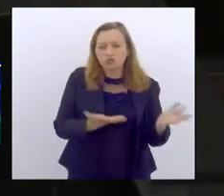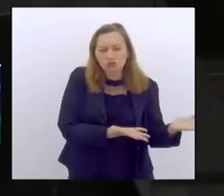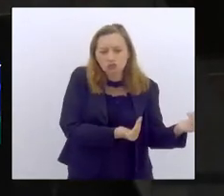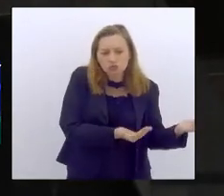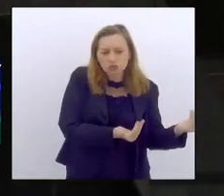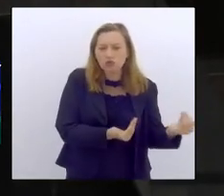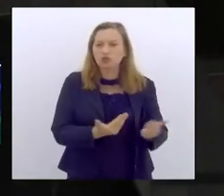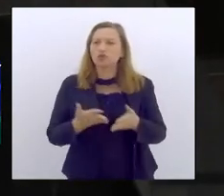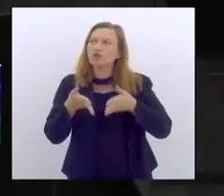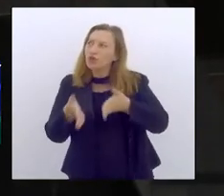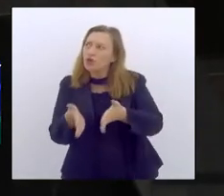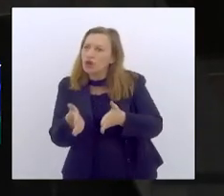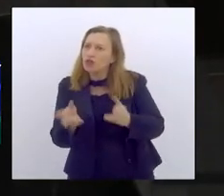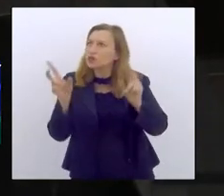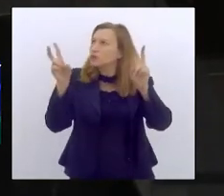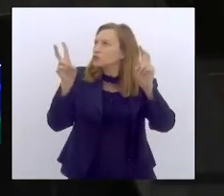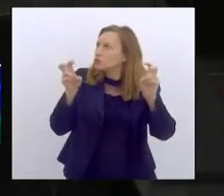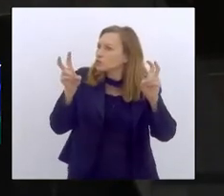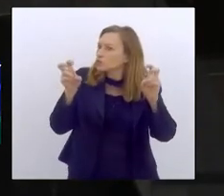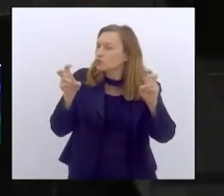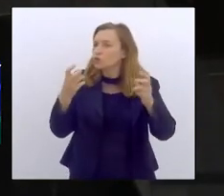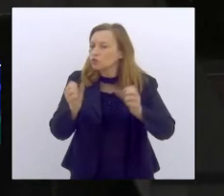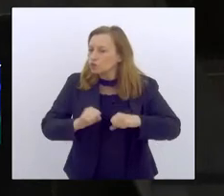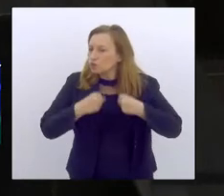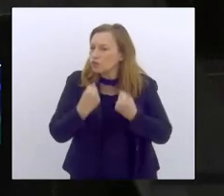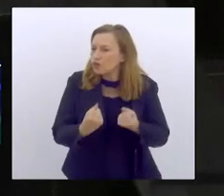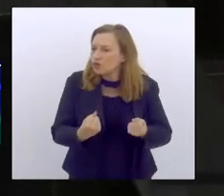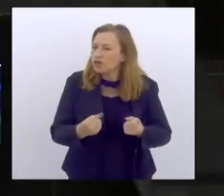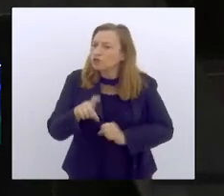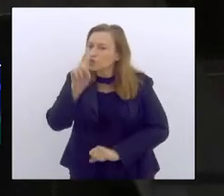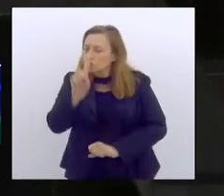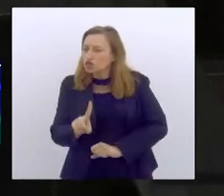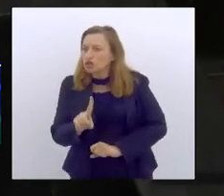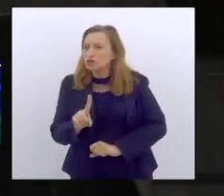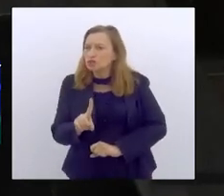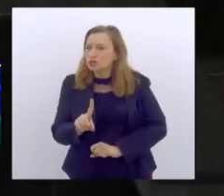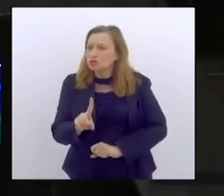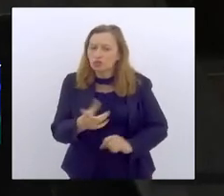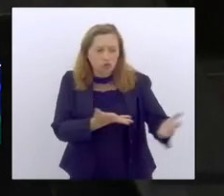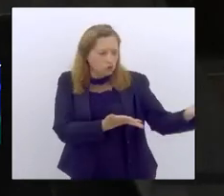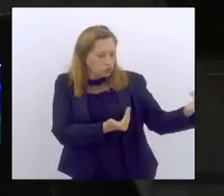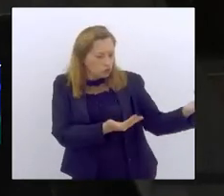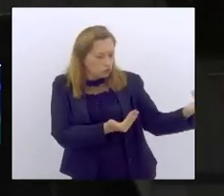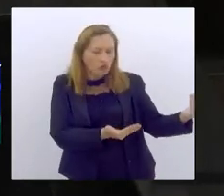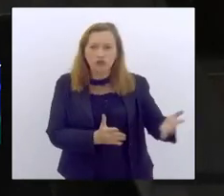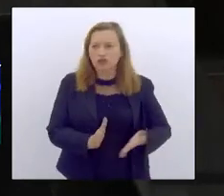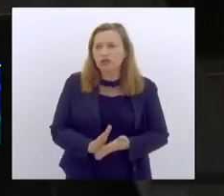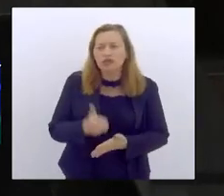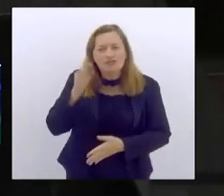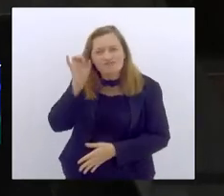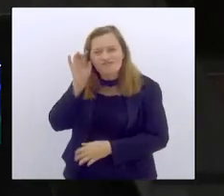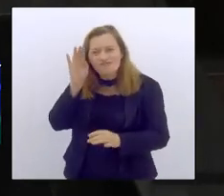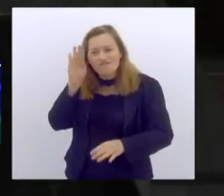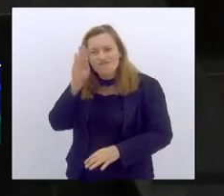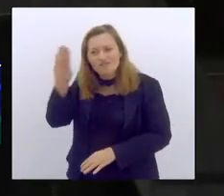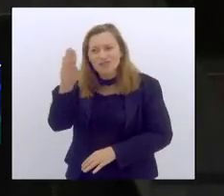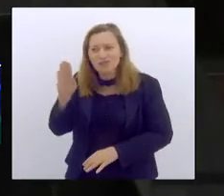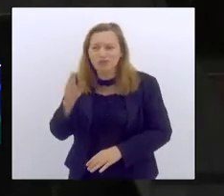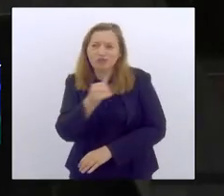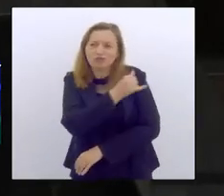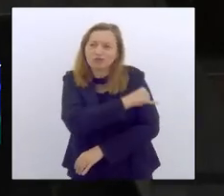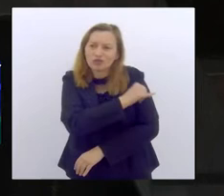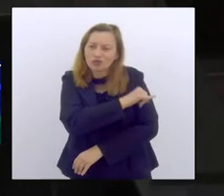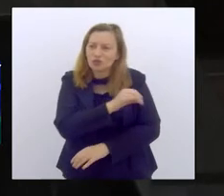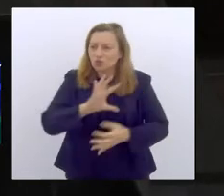muito focado na questão da defesa dos direitos da Juventude especialmente no Rio de